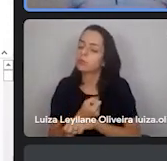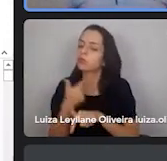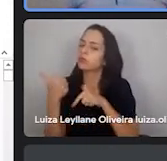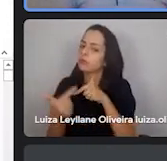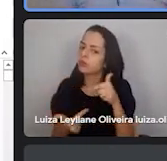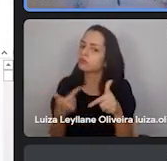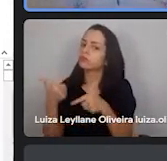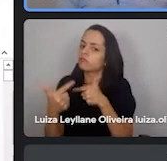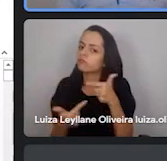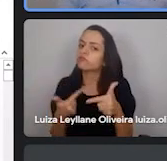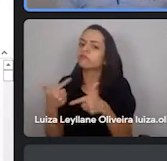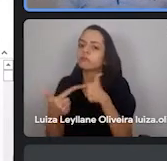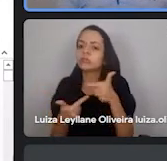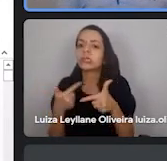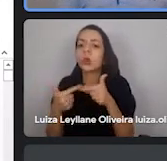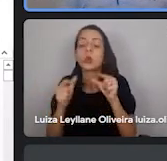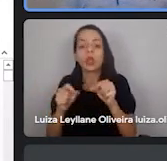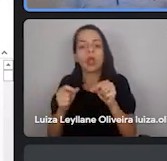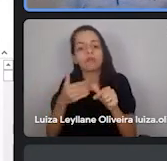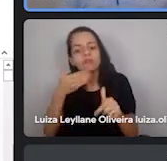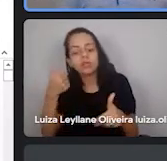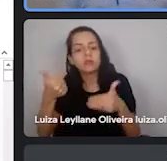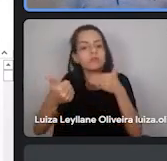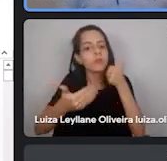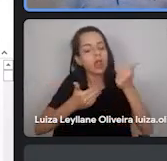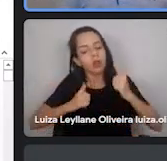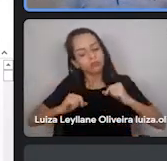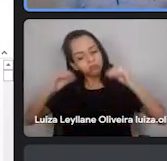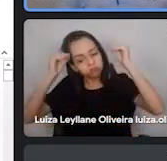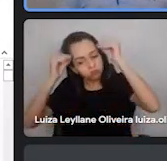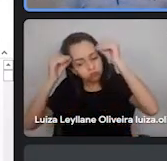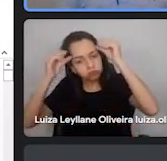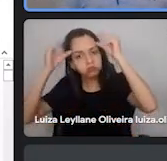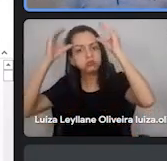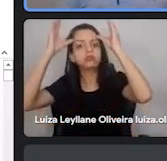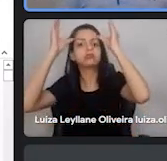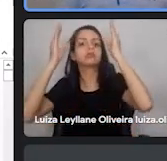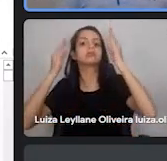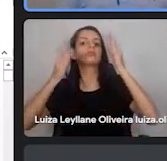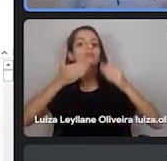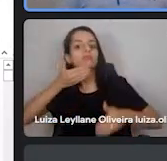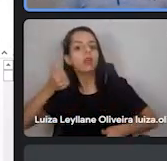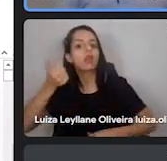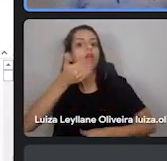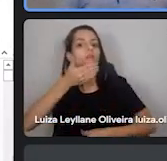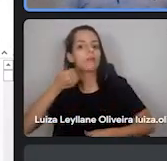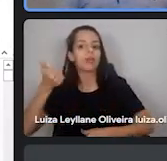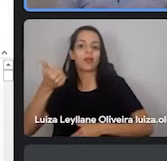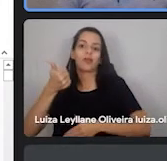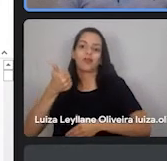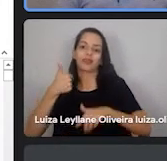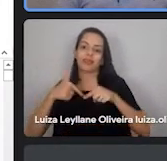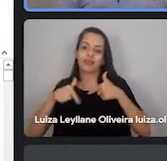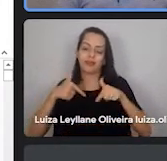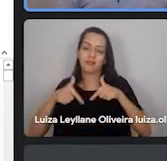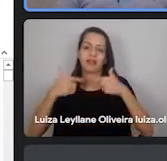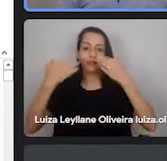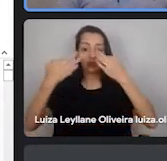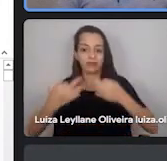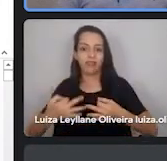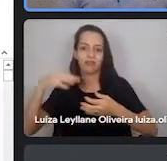a gente melhorar, ter uma melhor, trabalhar